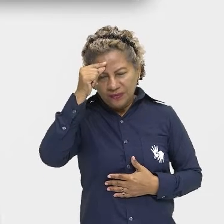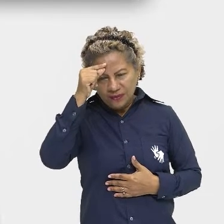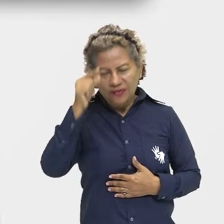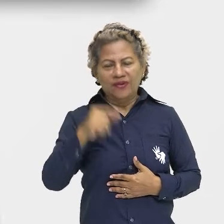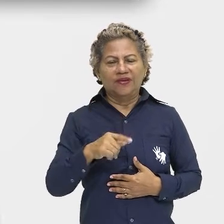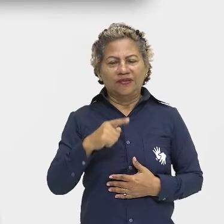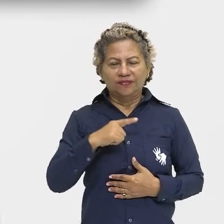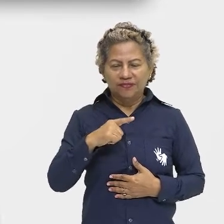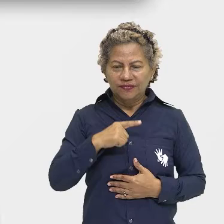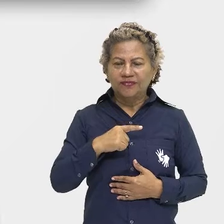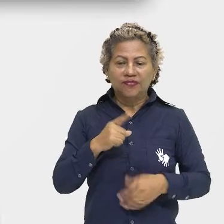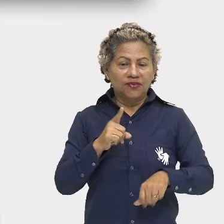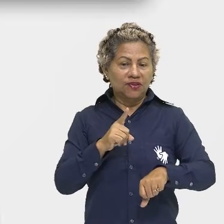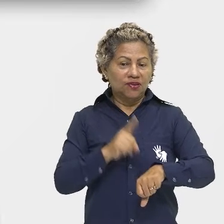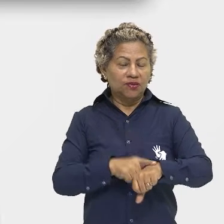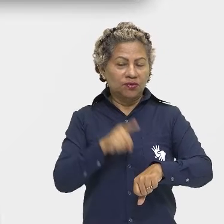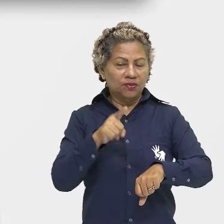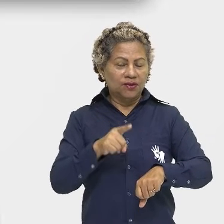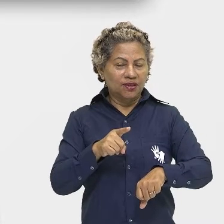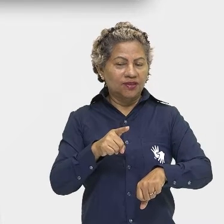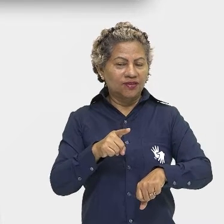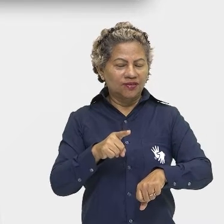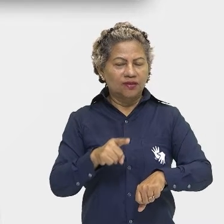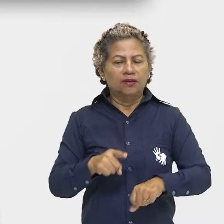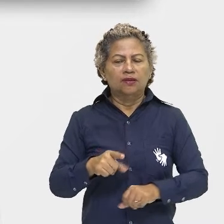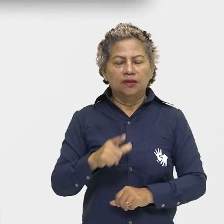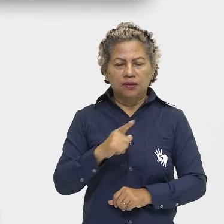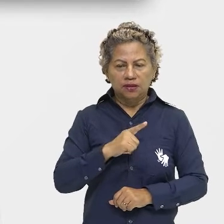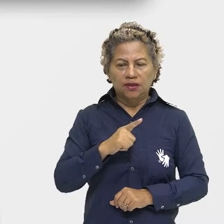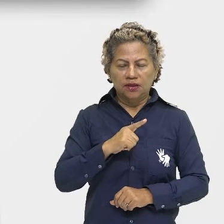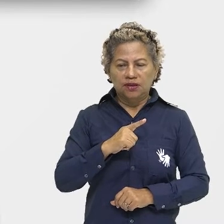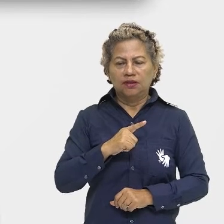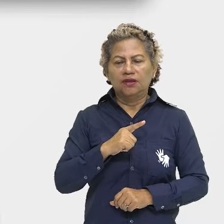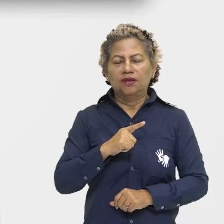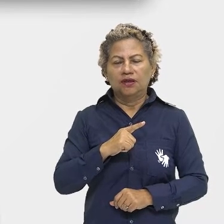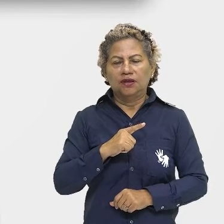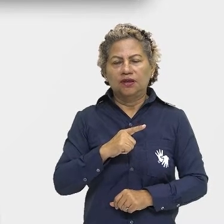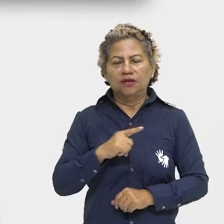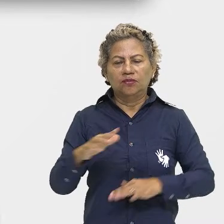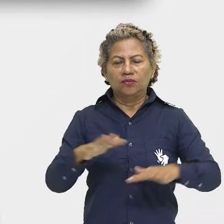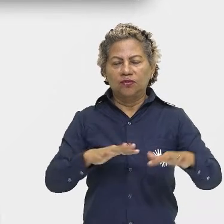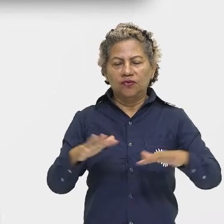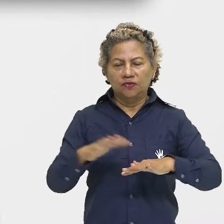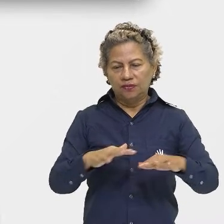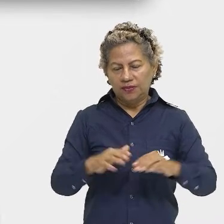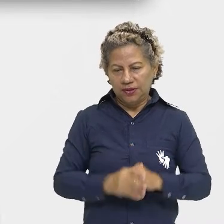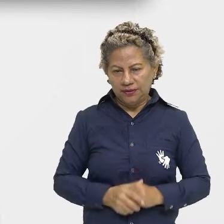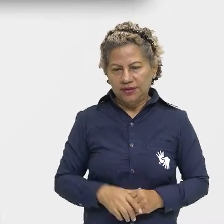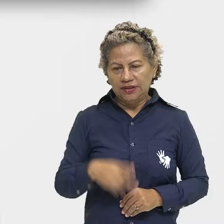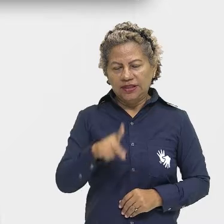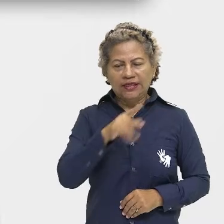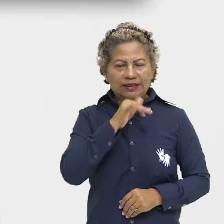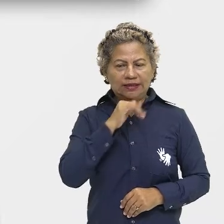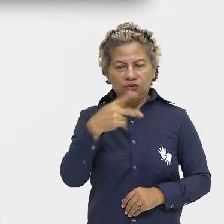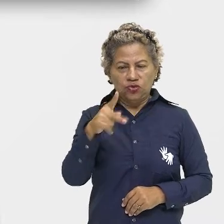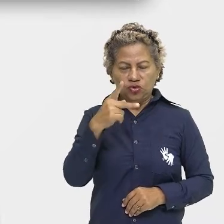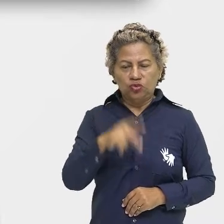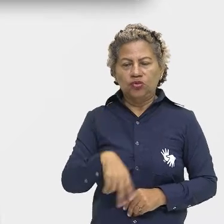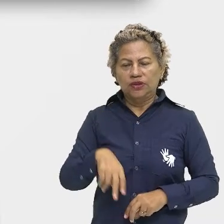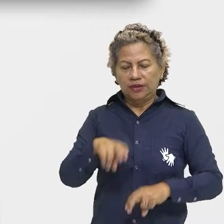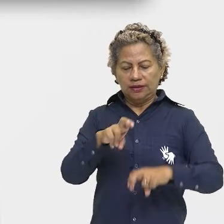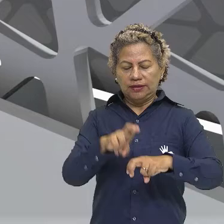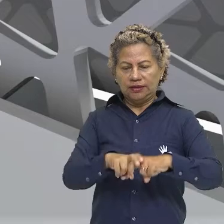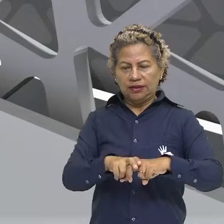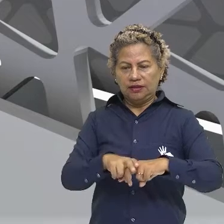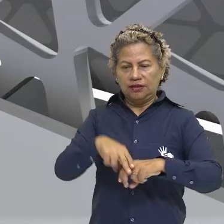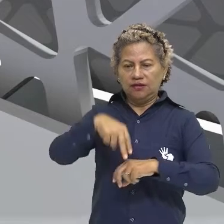força da gravidade, nos mantendo em determinada postura. Por exemplo, se vocês se levantarem agora e ficarem em